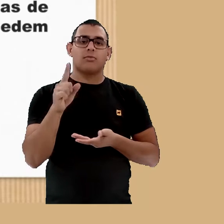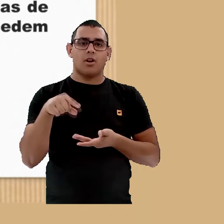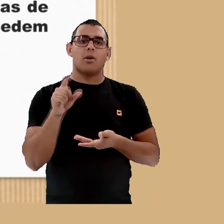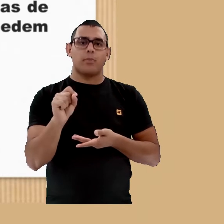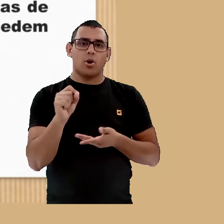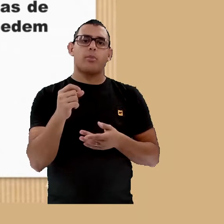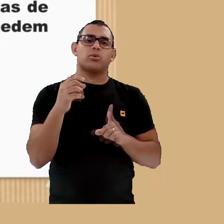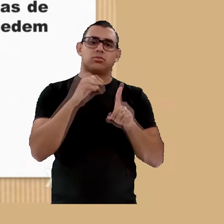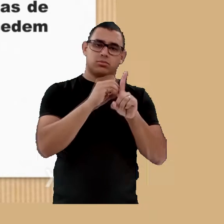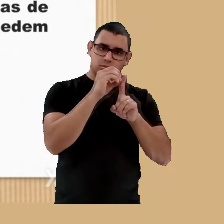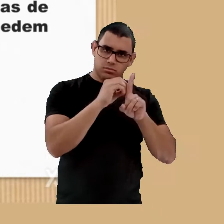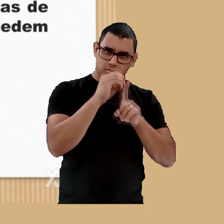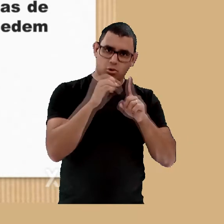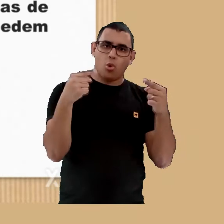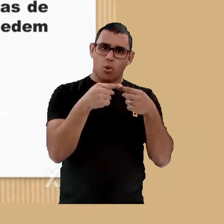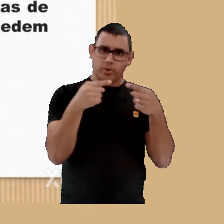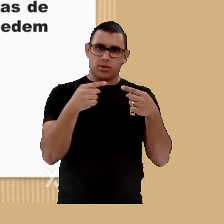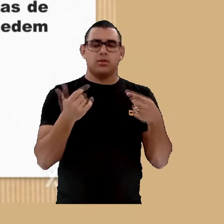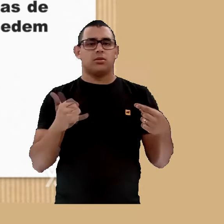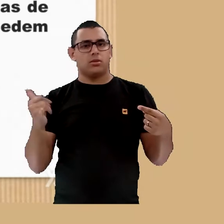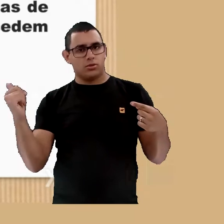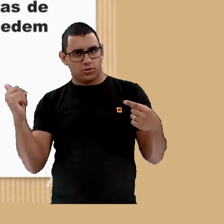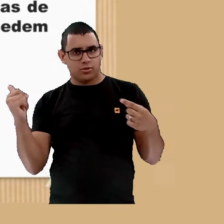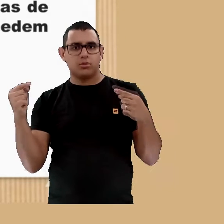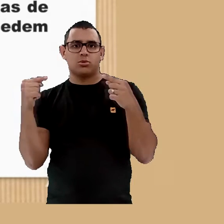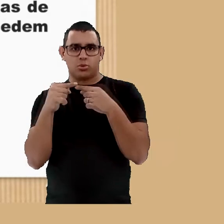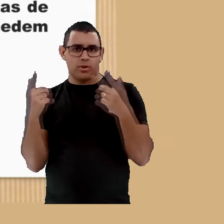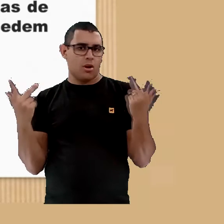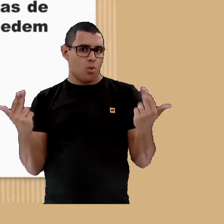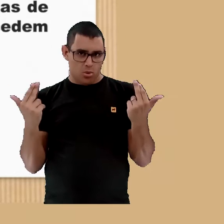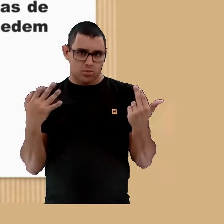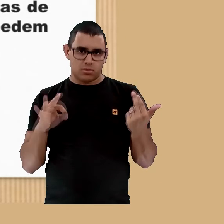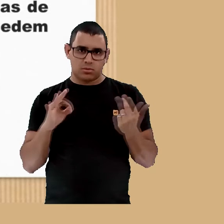de temperatura e calor, que são os objetos de estudo da termologia.